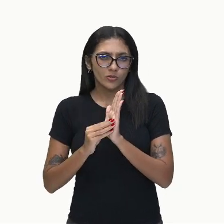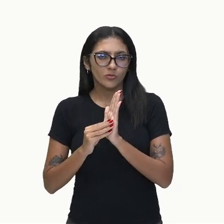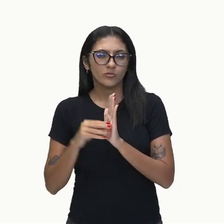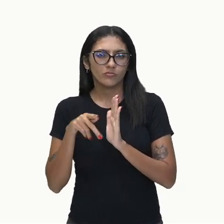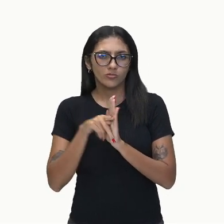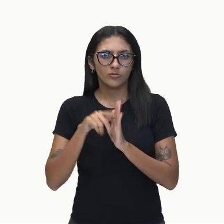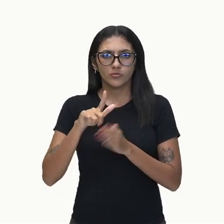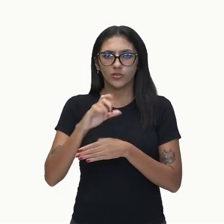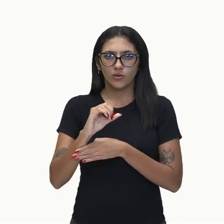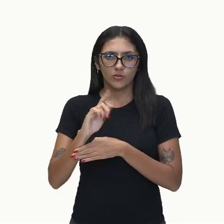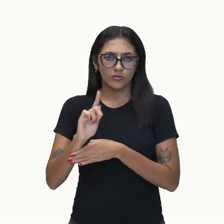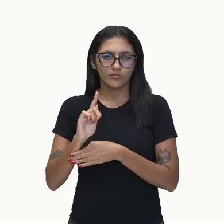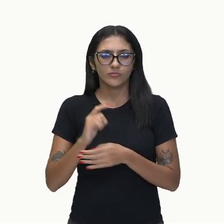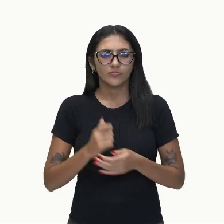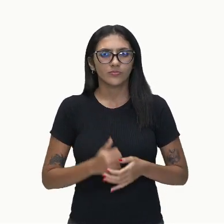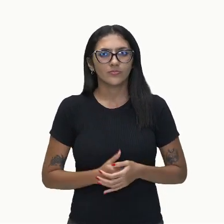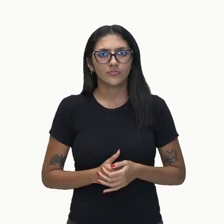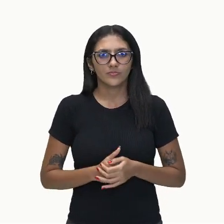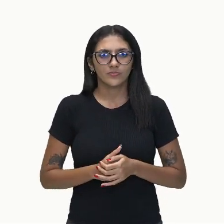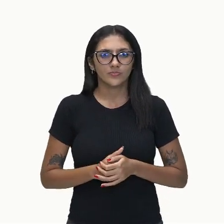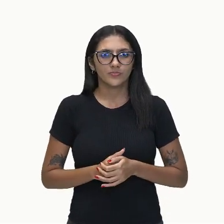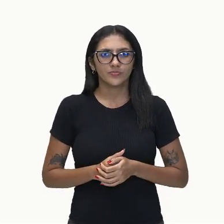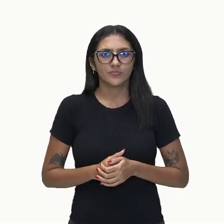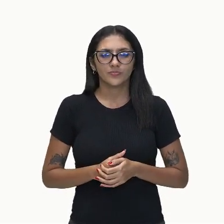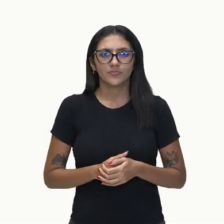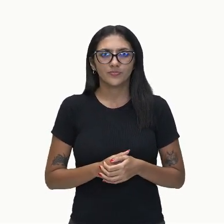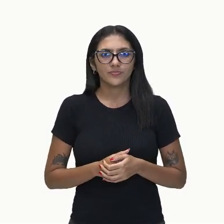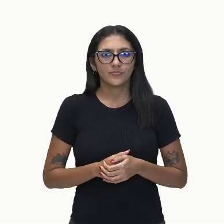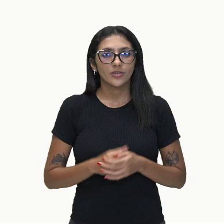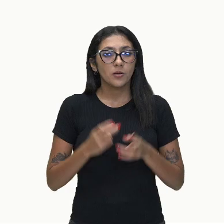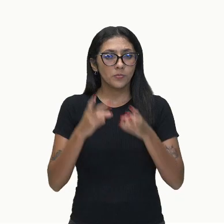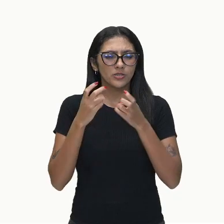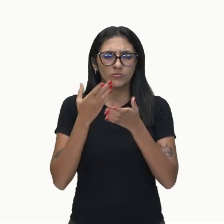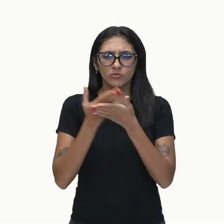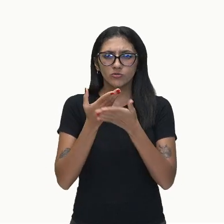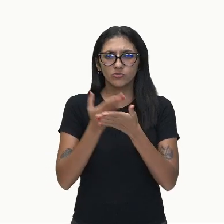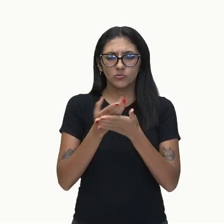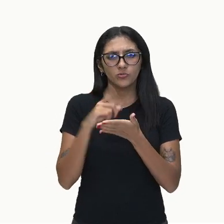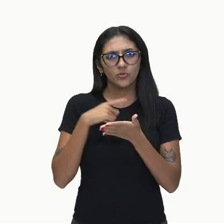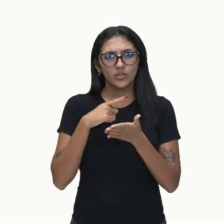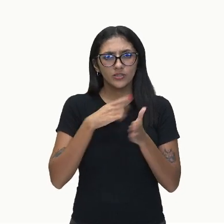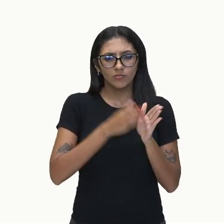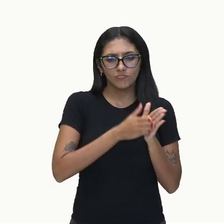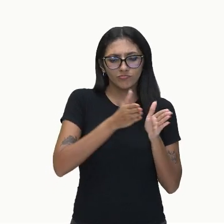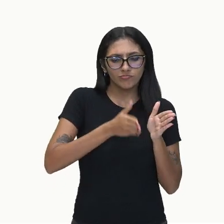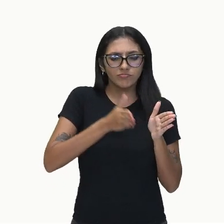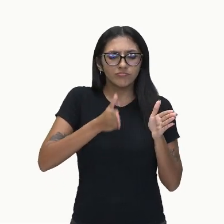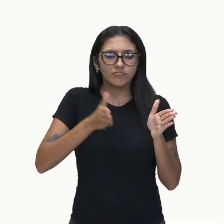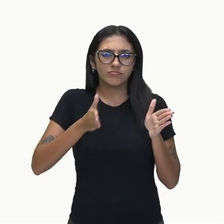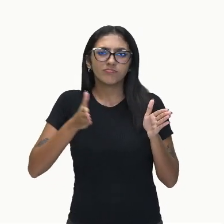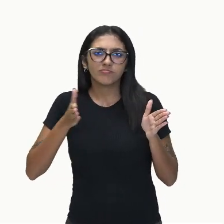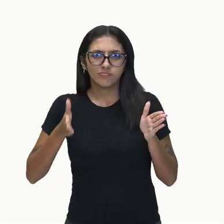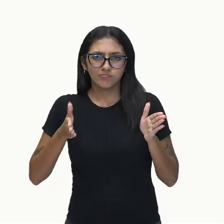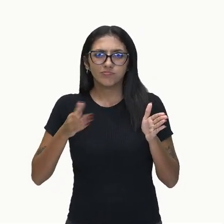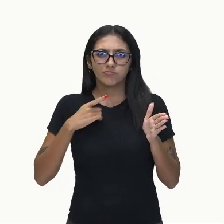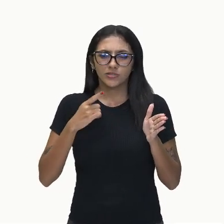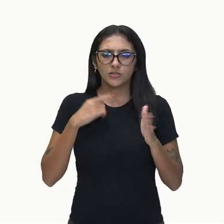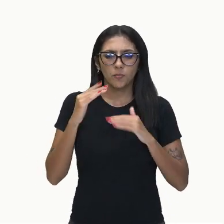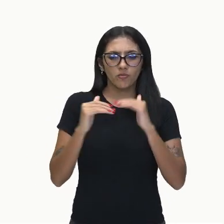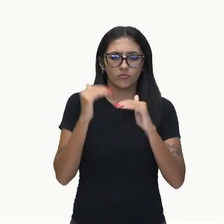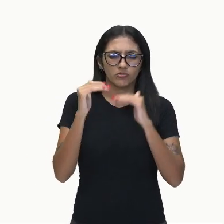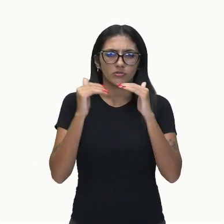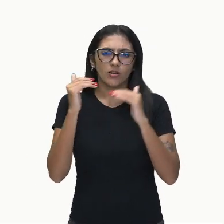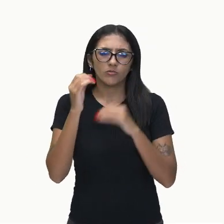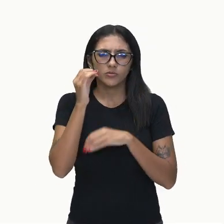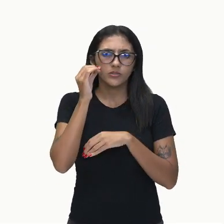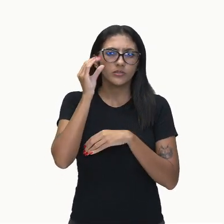no logaritmo, tá bom? Percebam que o nosso estudo ele é uma escada, né? Então a gente vai subindo ali os degraus